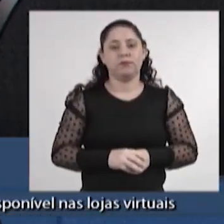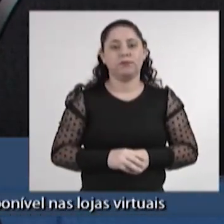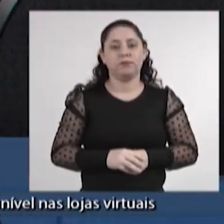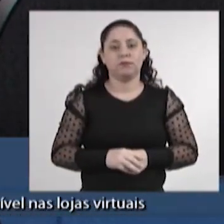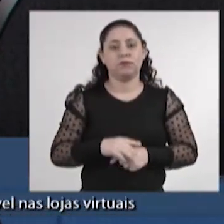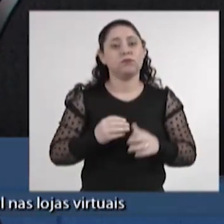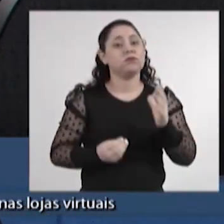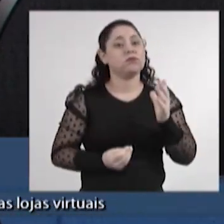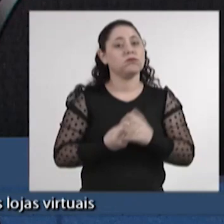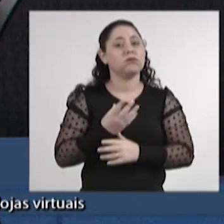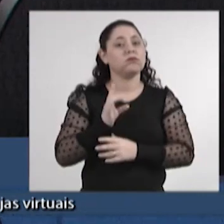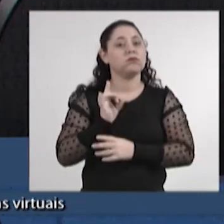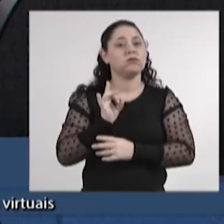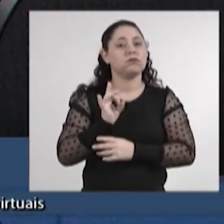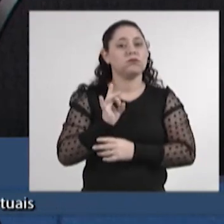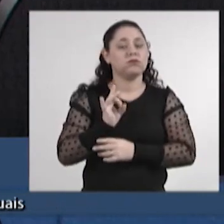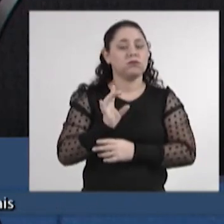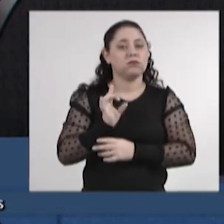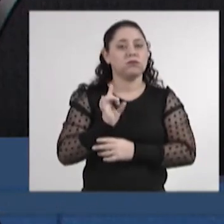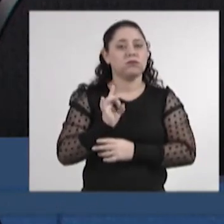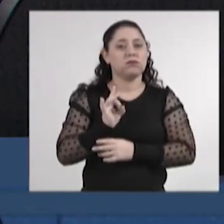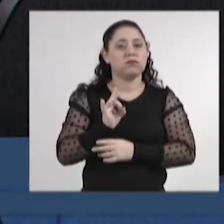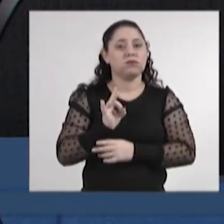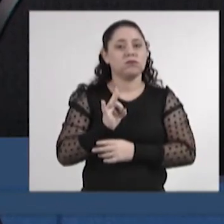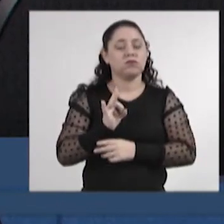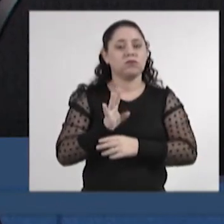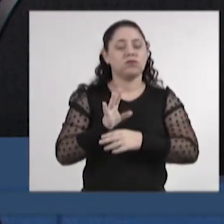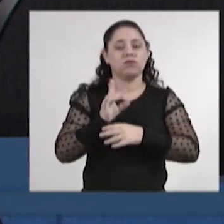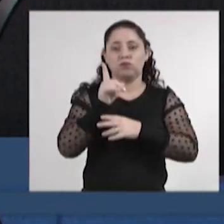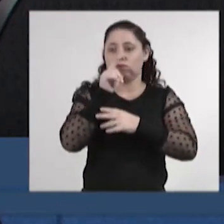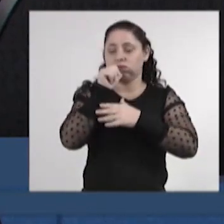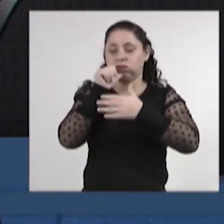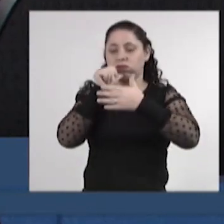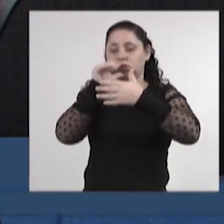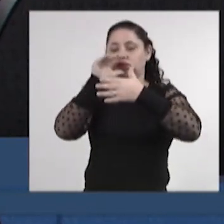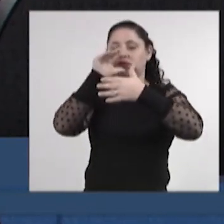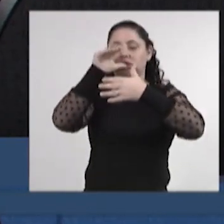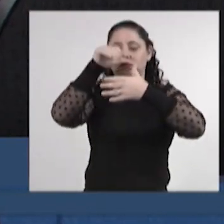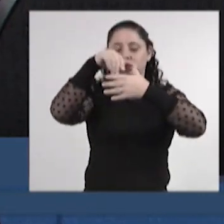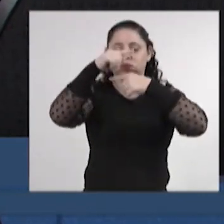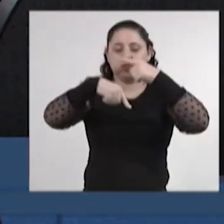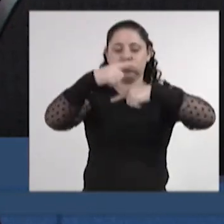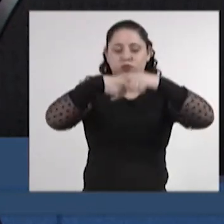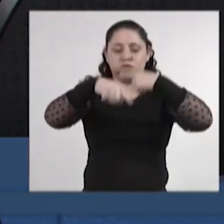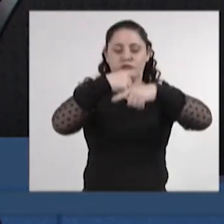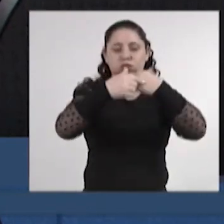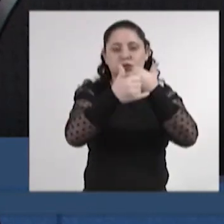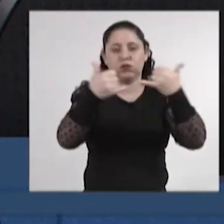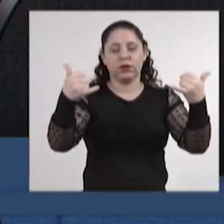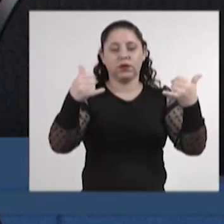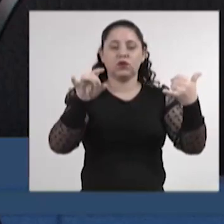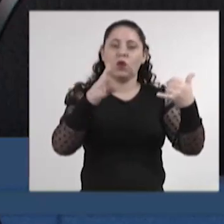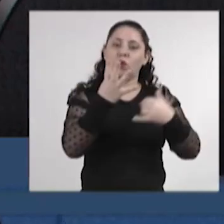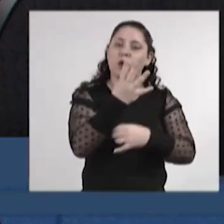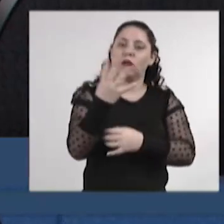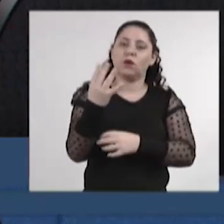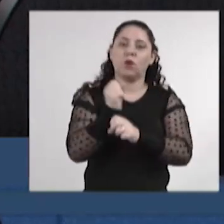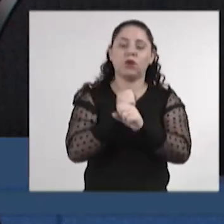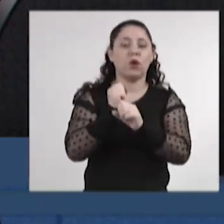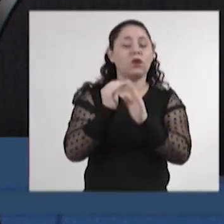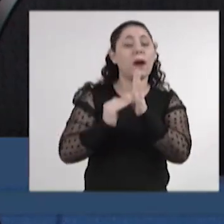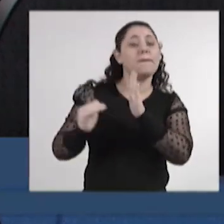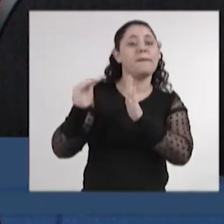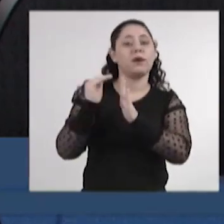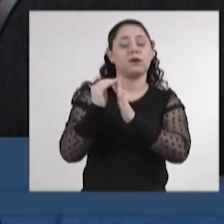e a existência, só a existência da usina de Porto Primavera a montante já ampliou a nossa vida útil em 44